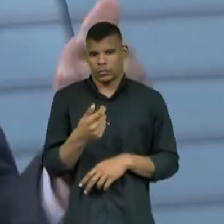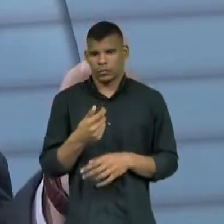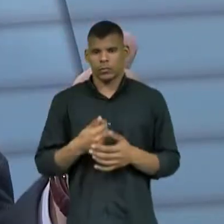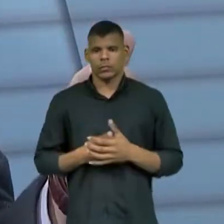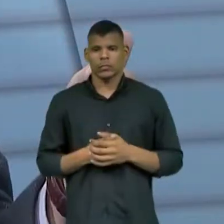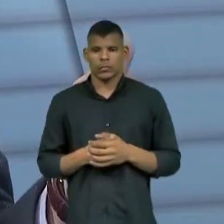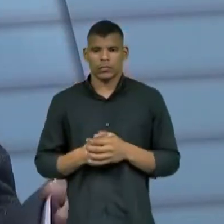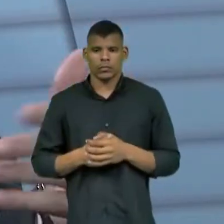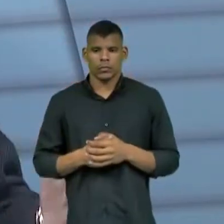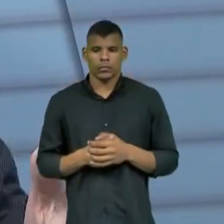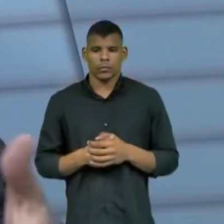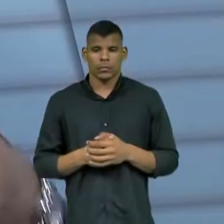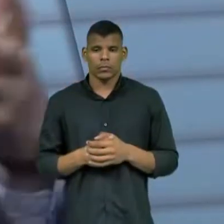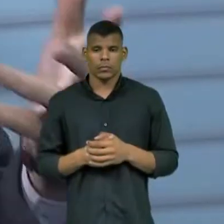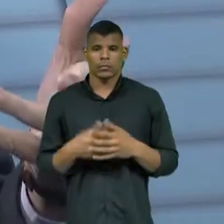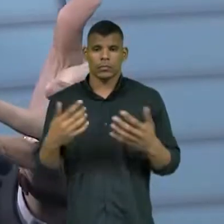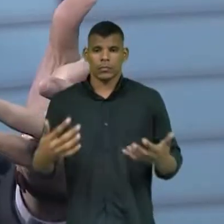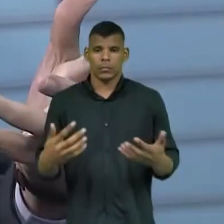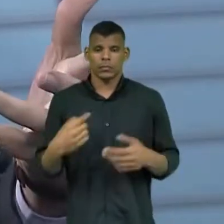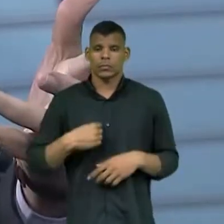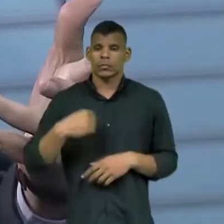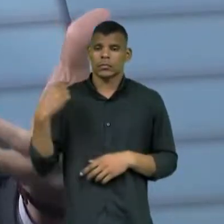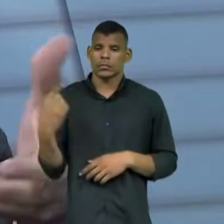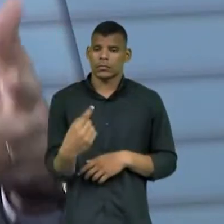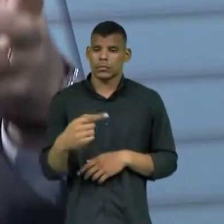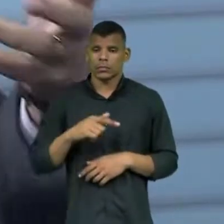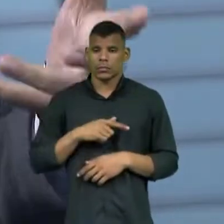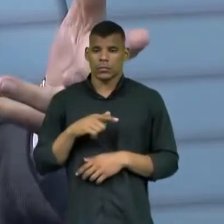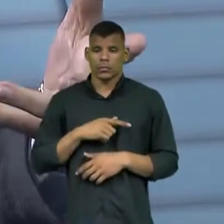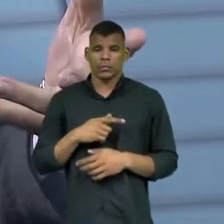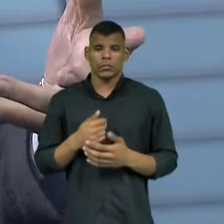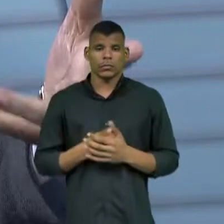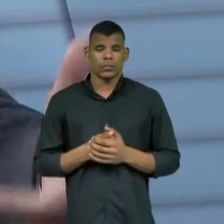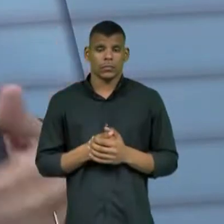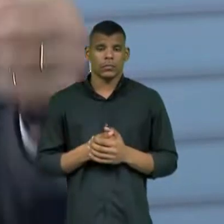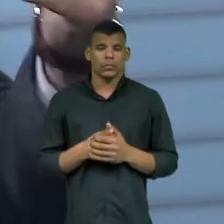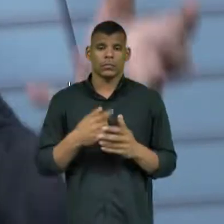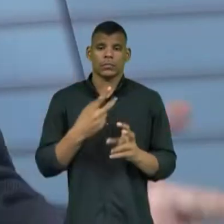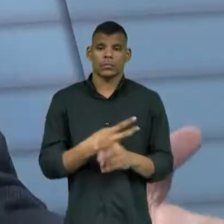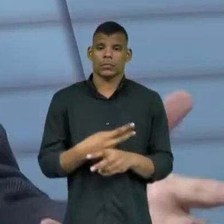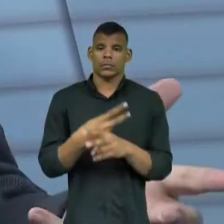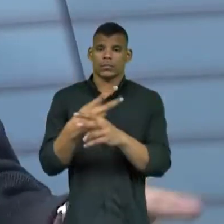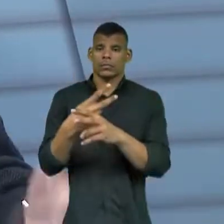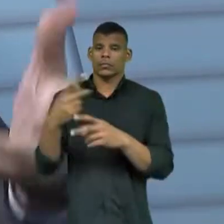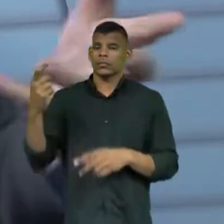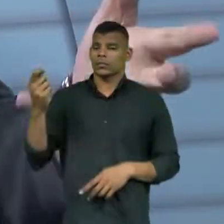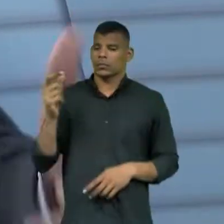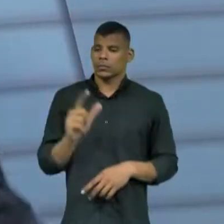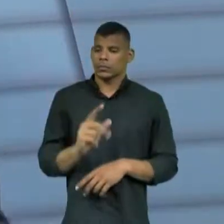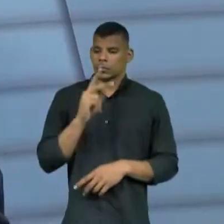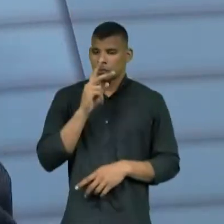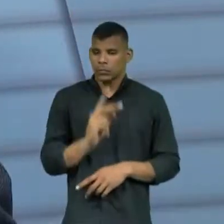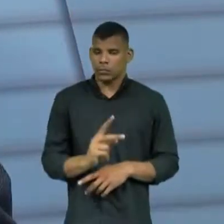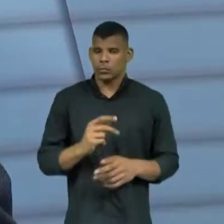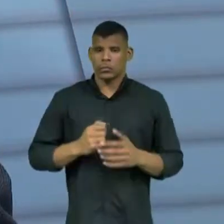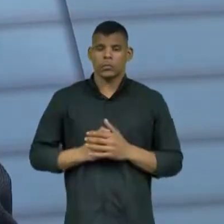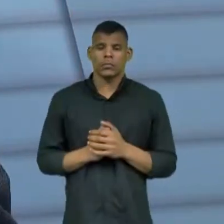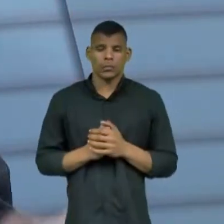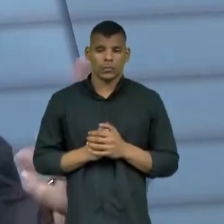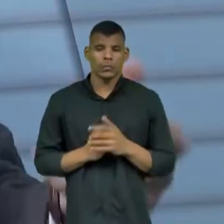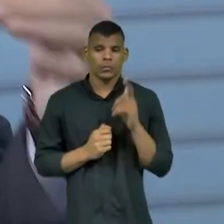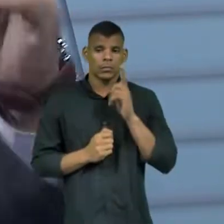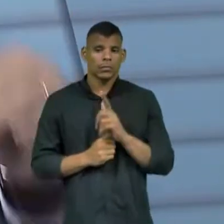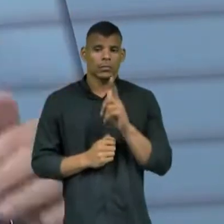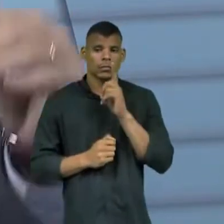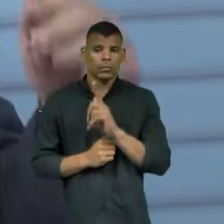é muito pequeno para produzir hidrogênio. E nós temos abundância. O inverno lá é muito forte. Muito o vento nosso aqui é um dos melhores e o sol também. Então a gente vai conseguir produzir